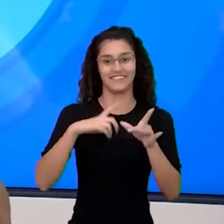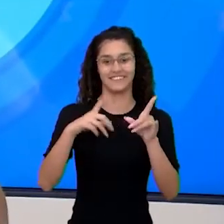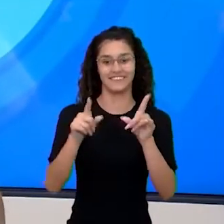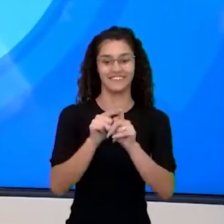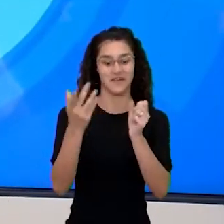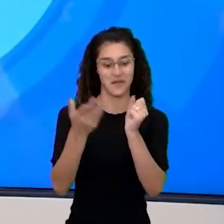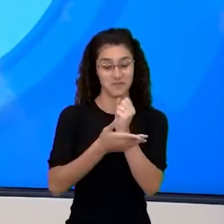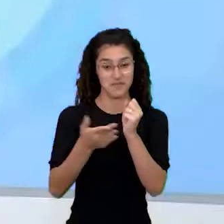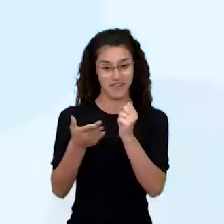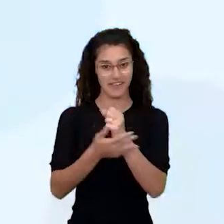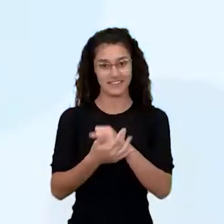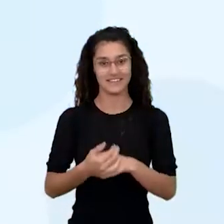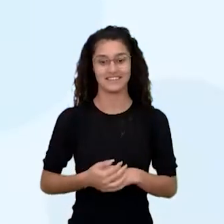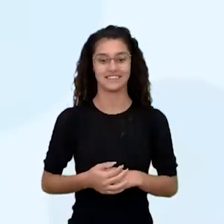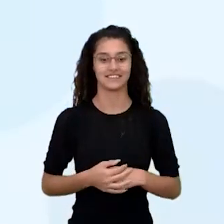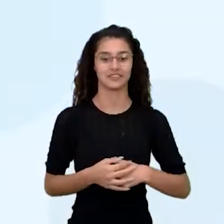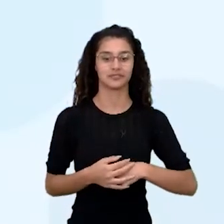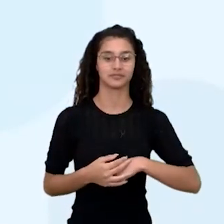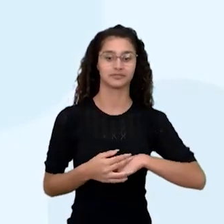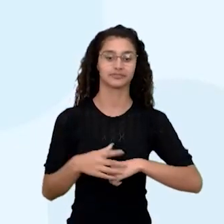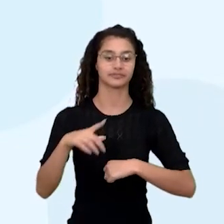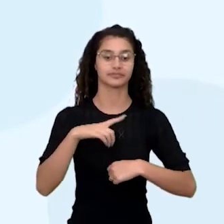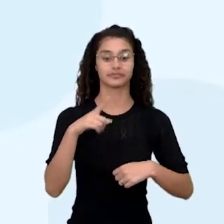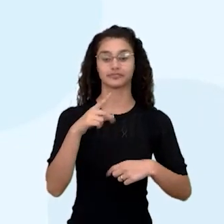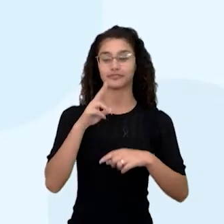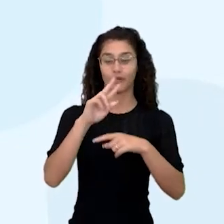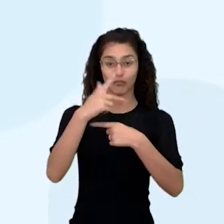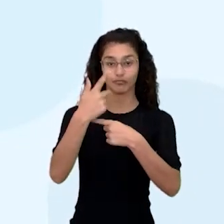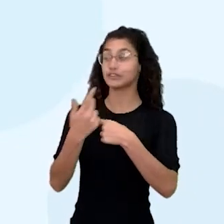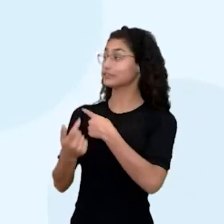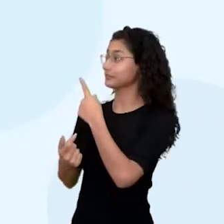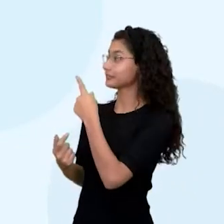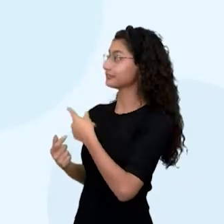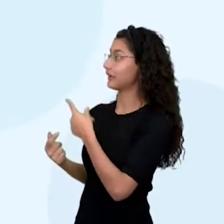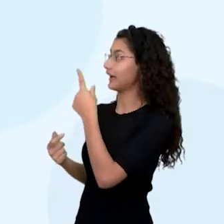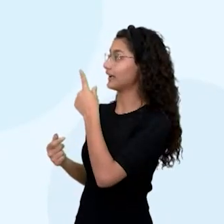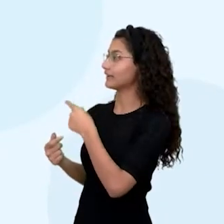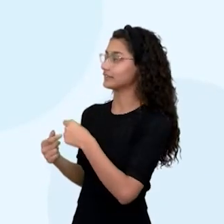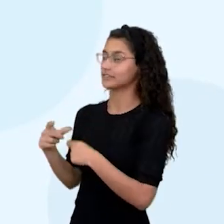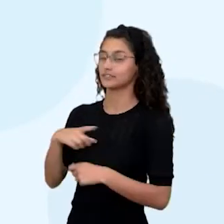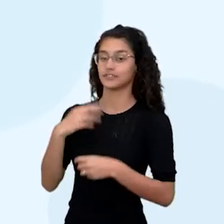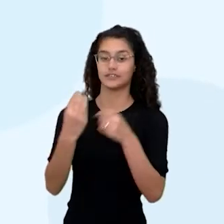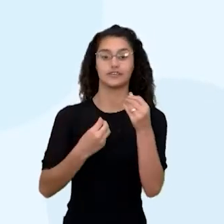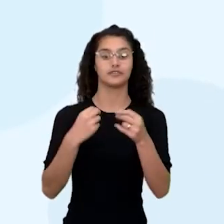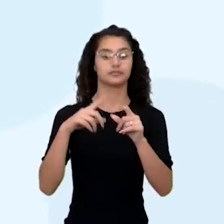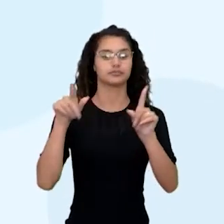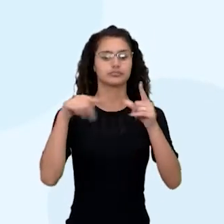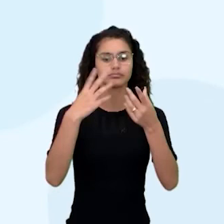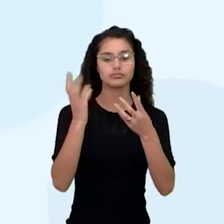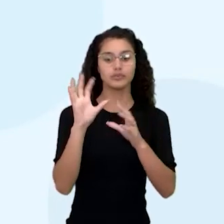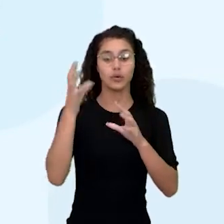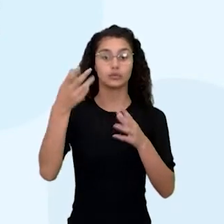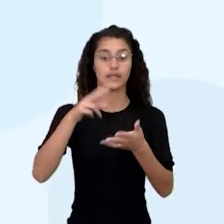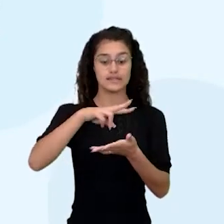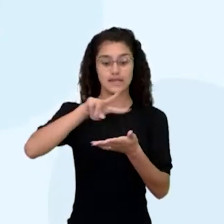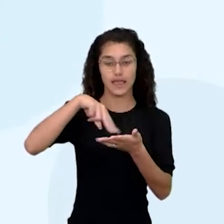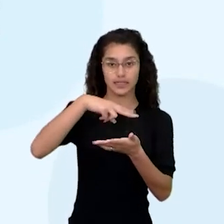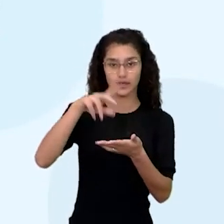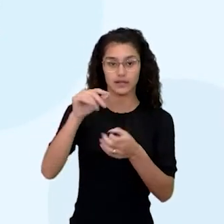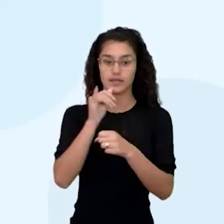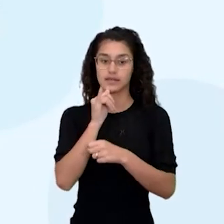como base. Então, procurem esses vídeos que eles vão auxiliá-los aí como que funciona essa dança, são